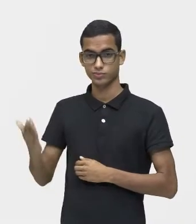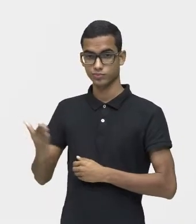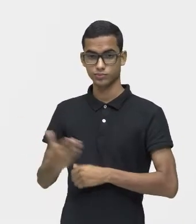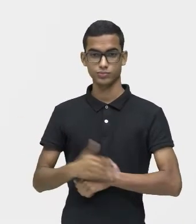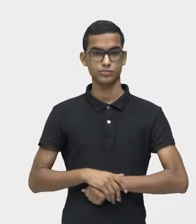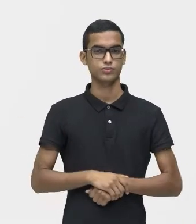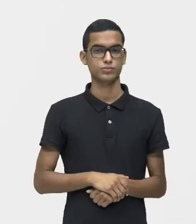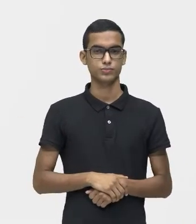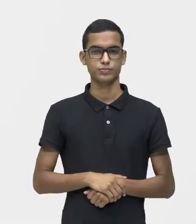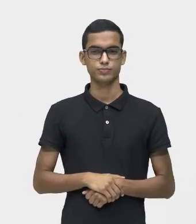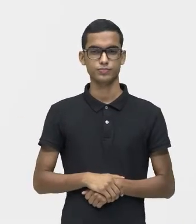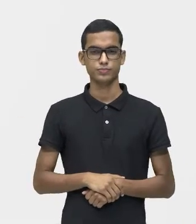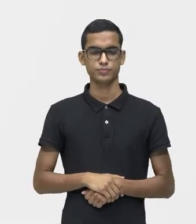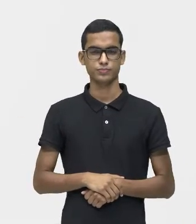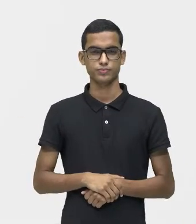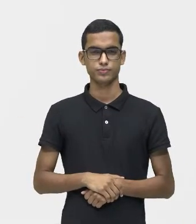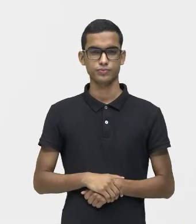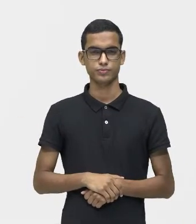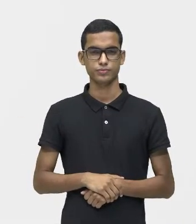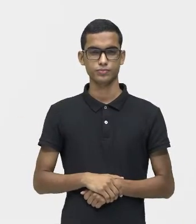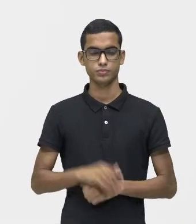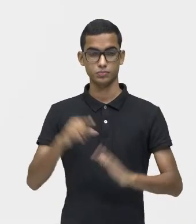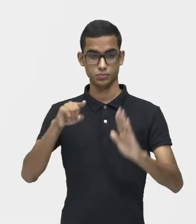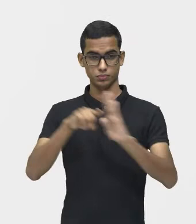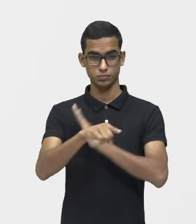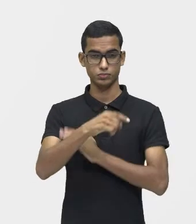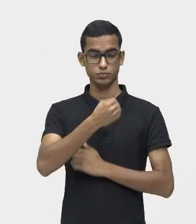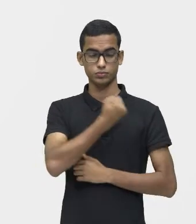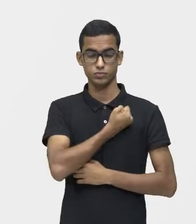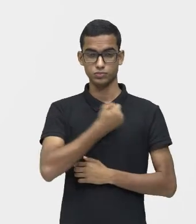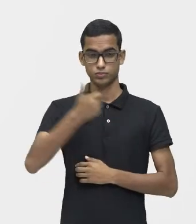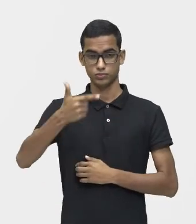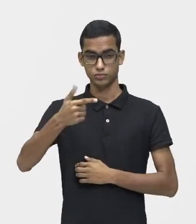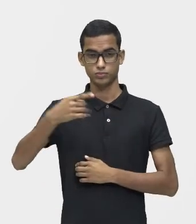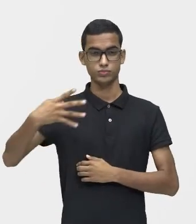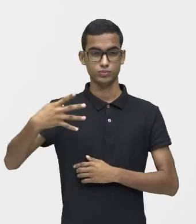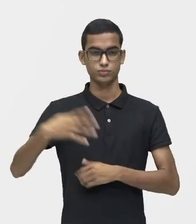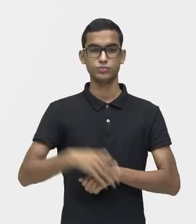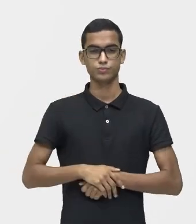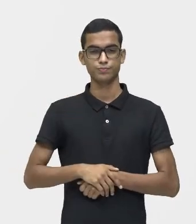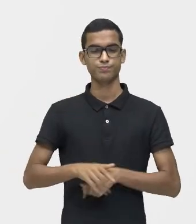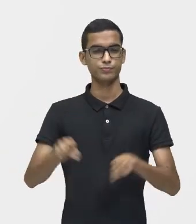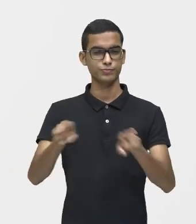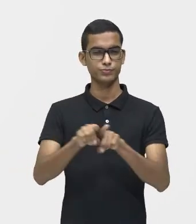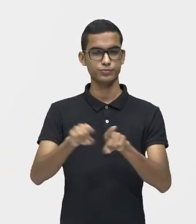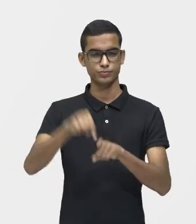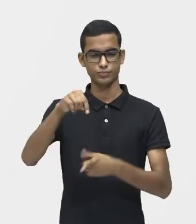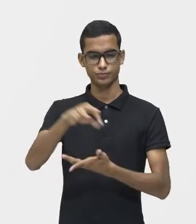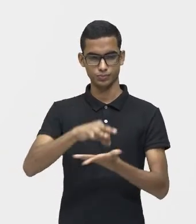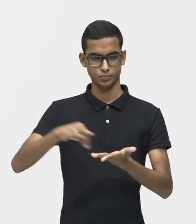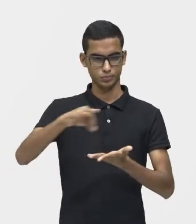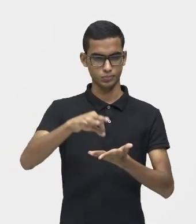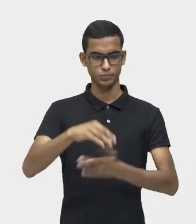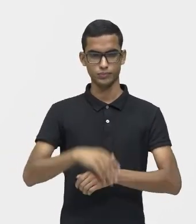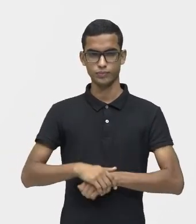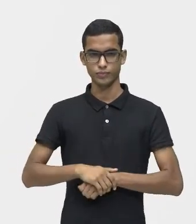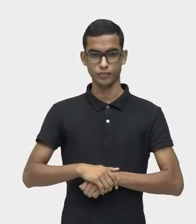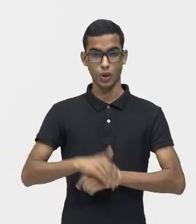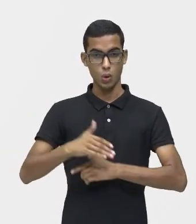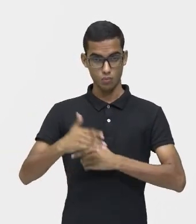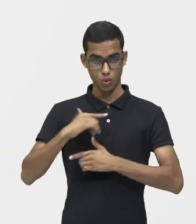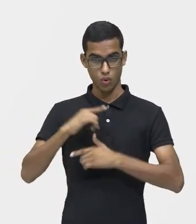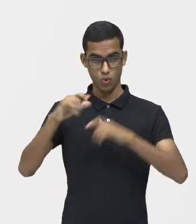só. Temos aí a questão 24, também aqui do CMEAN. O processo